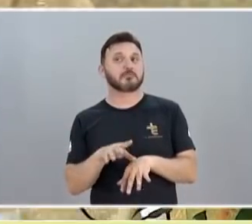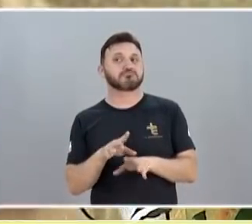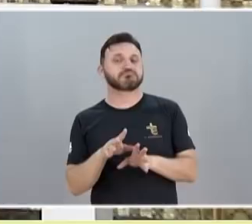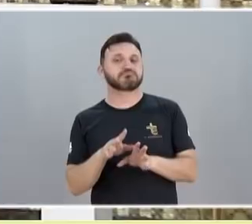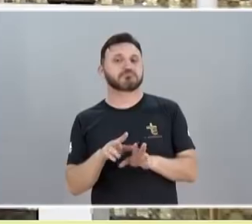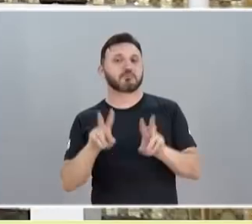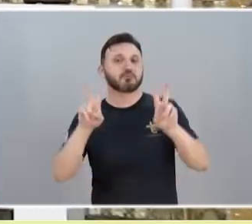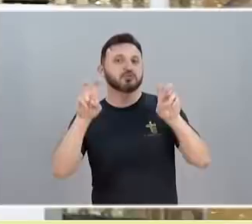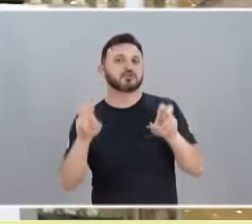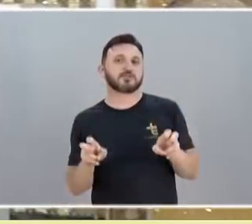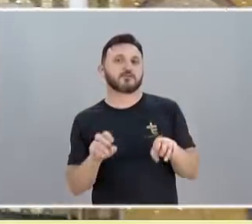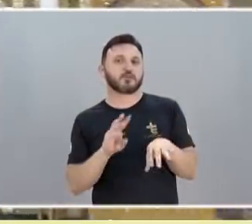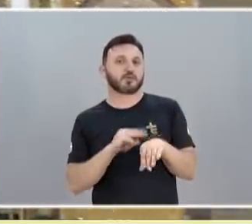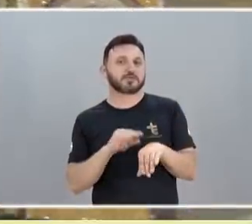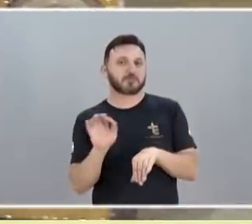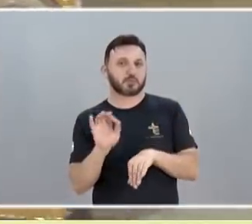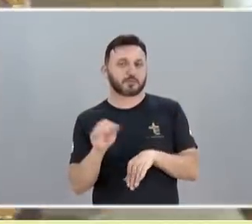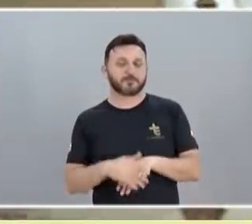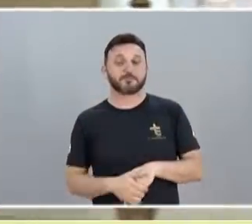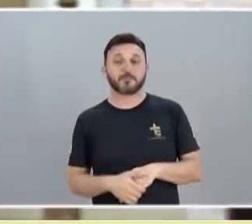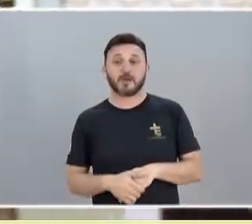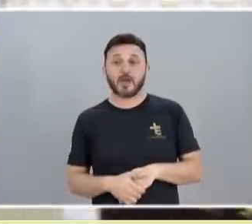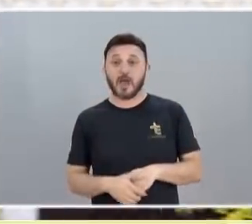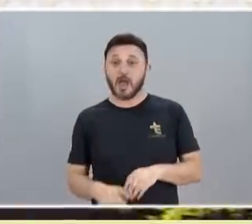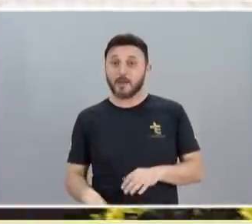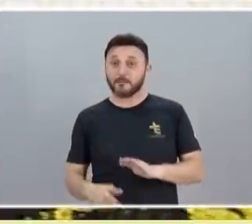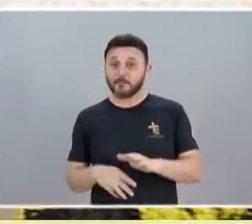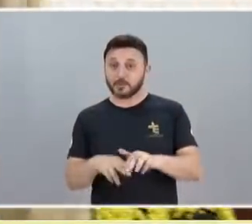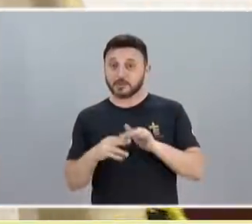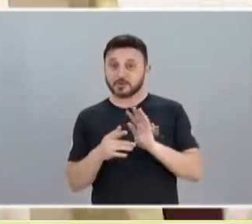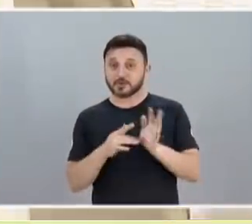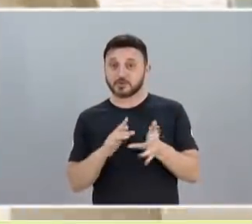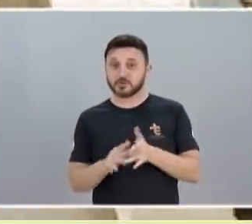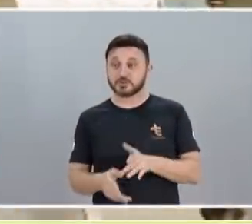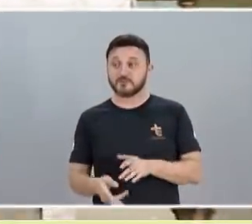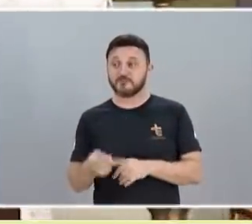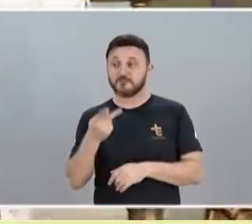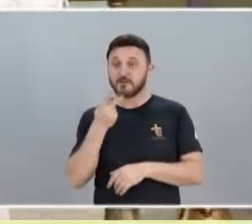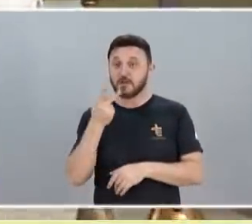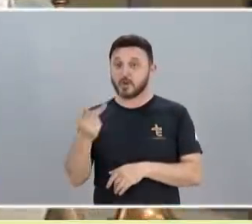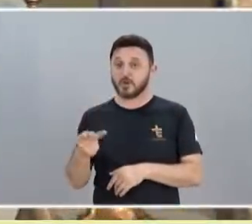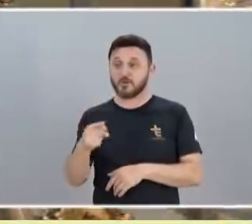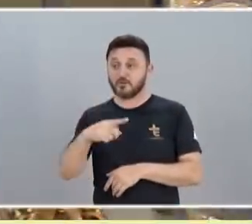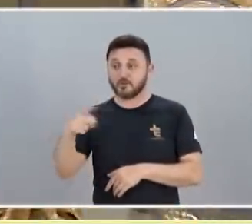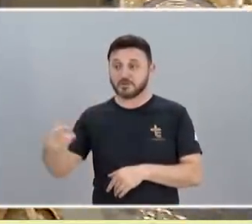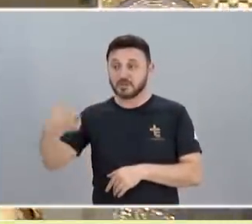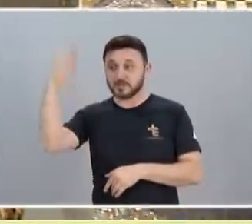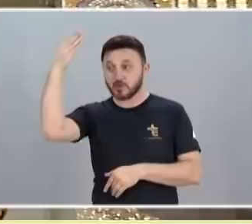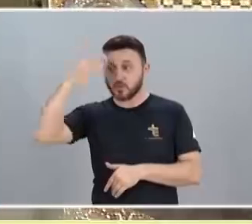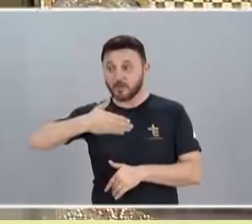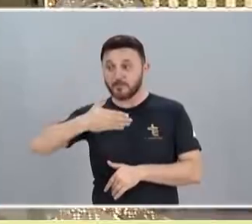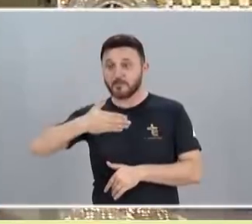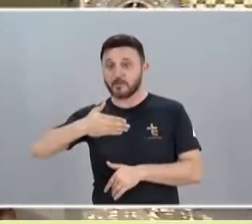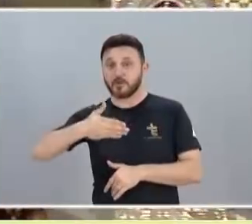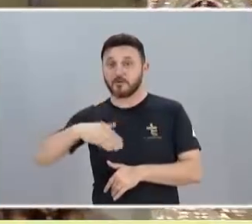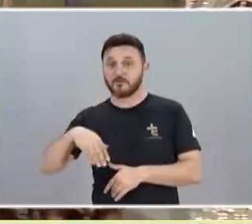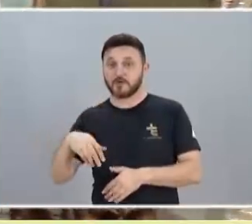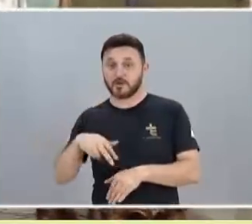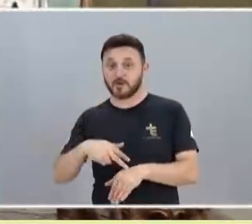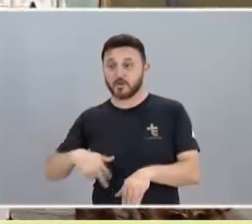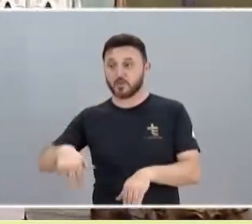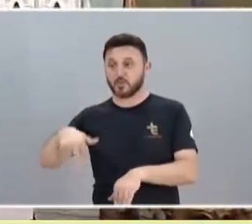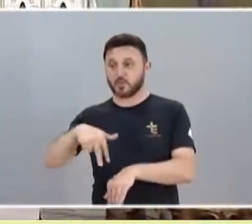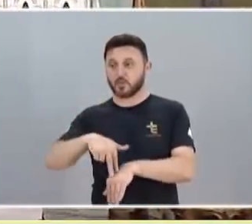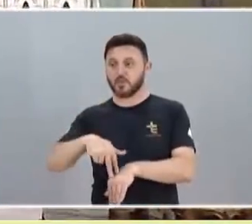Por isso, antes de Jesus falar, vocês serão testemunhas a partir de Jerusalém para o mundo inteiro, pode tocar em